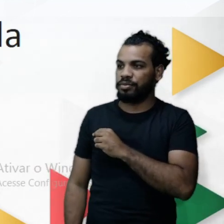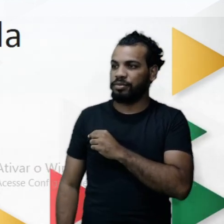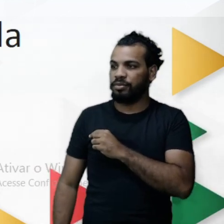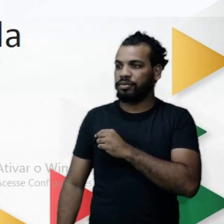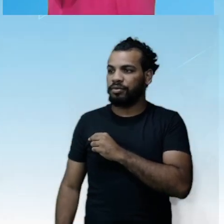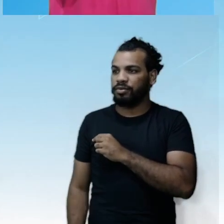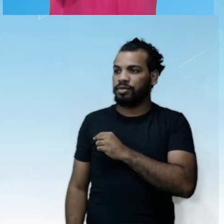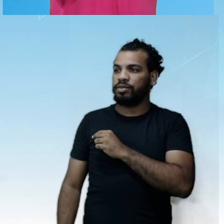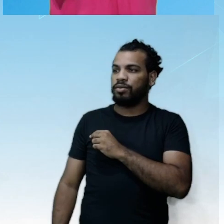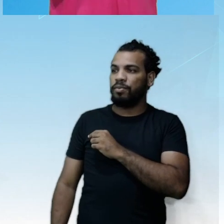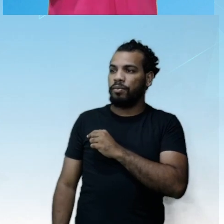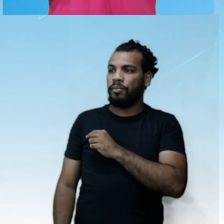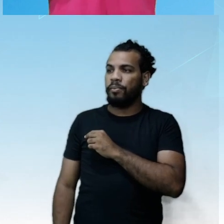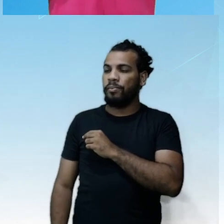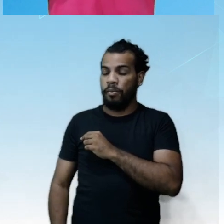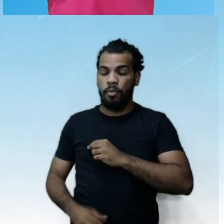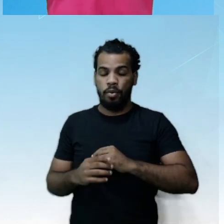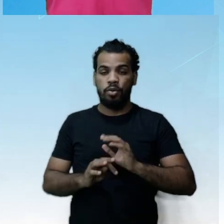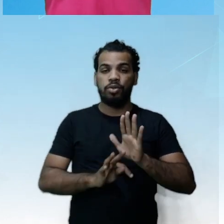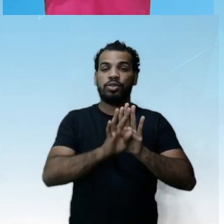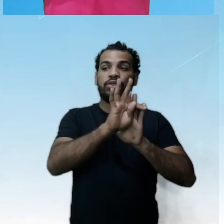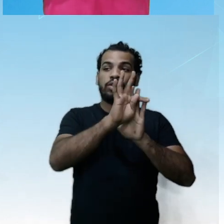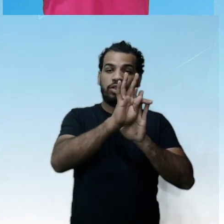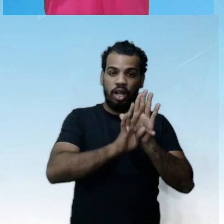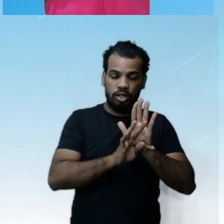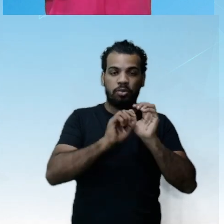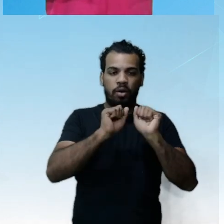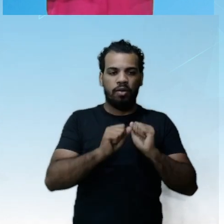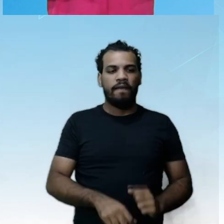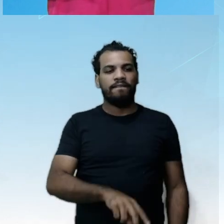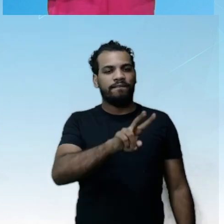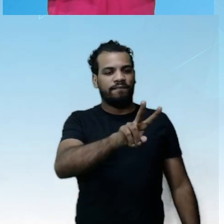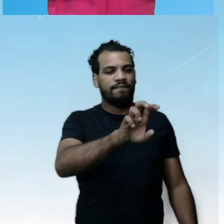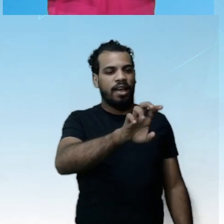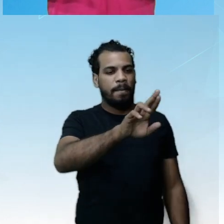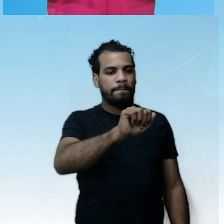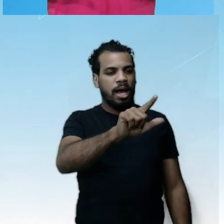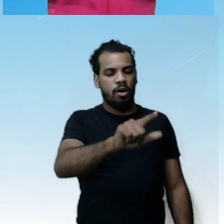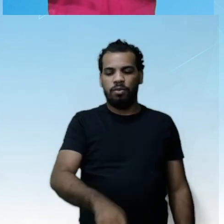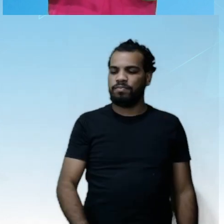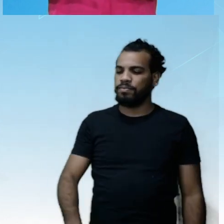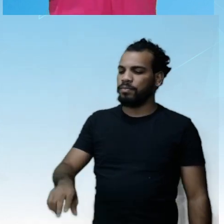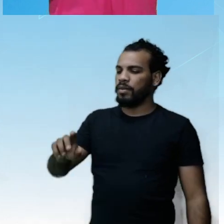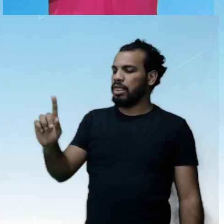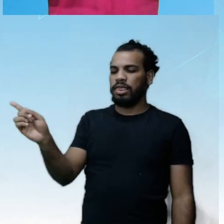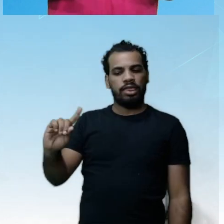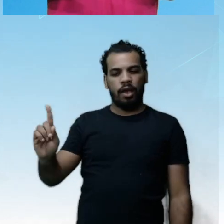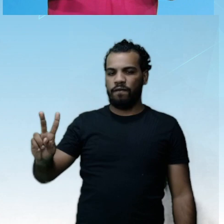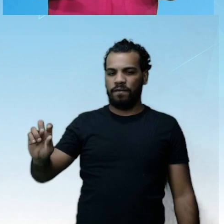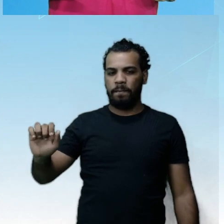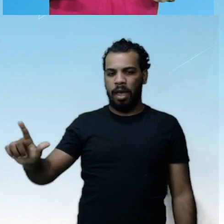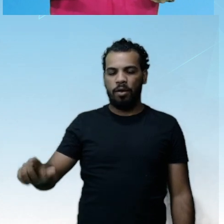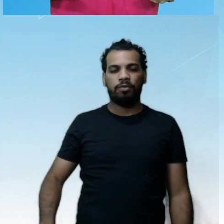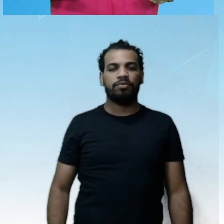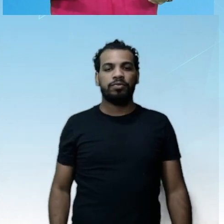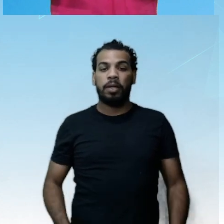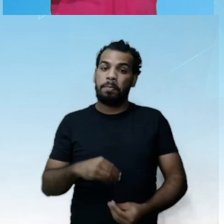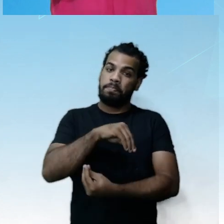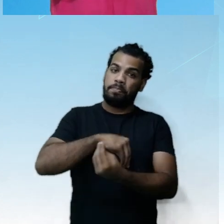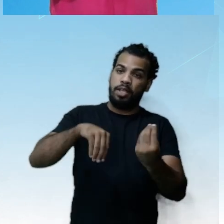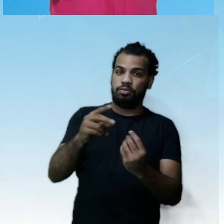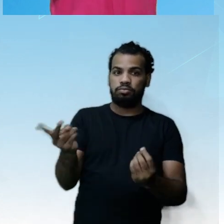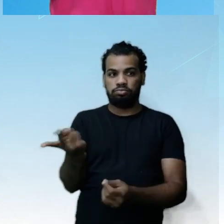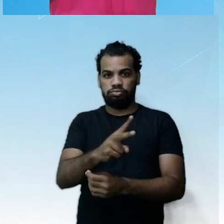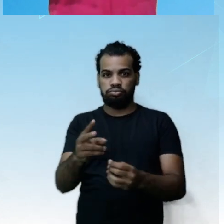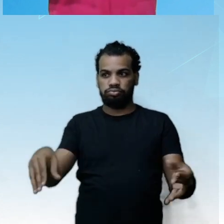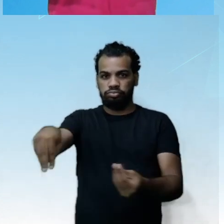ser verbal, ou não verbal, ou misto. Verbal, o próprio nome já diz, letra, certo? Aí,